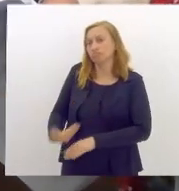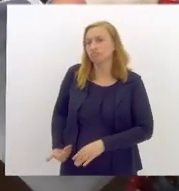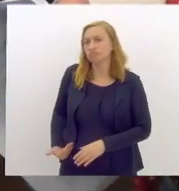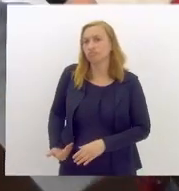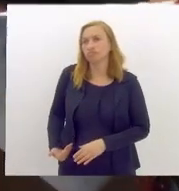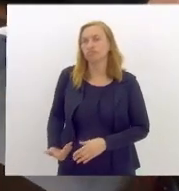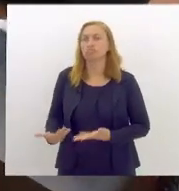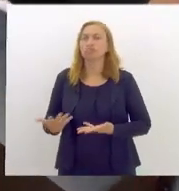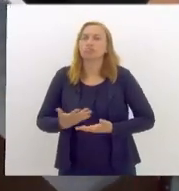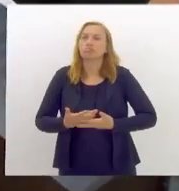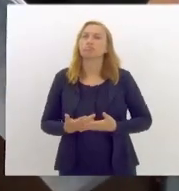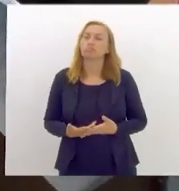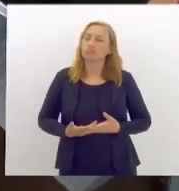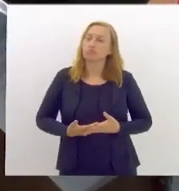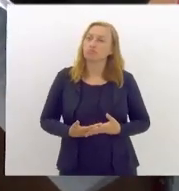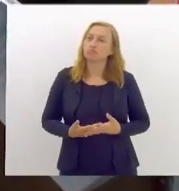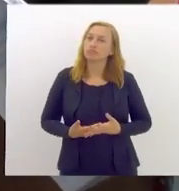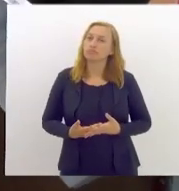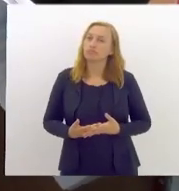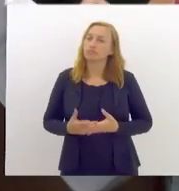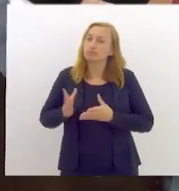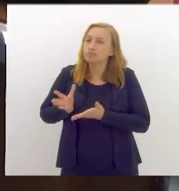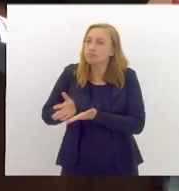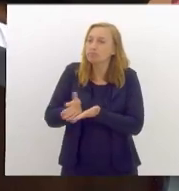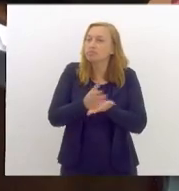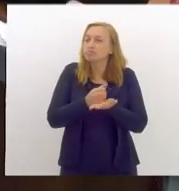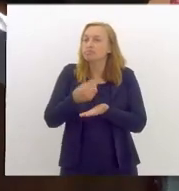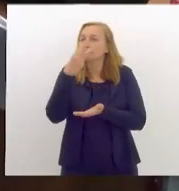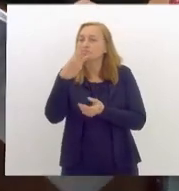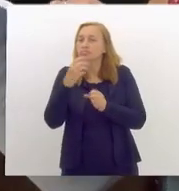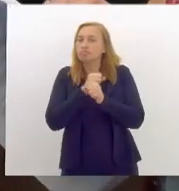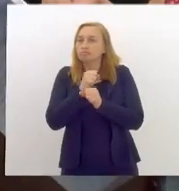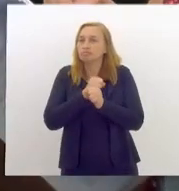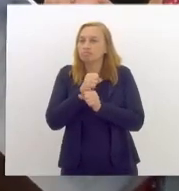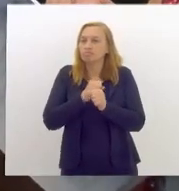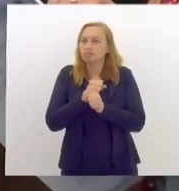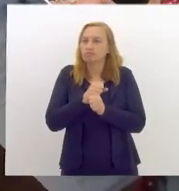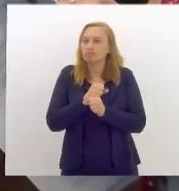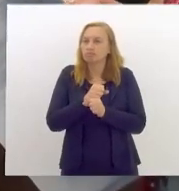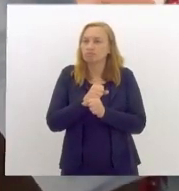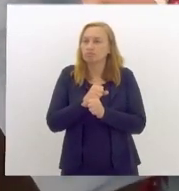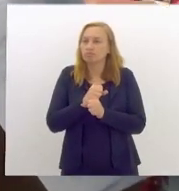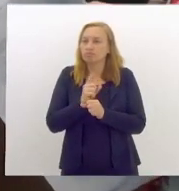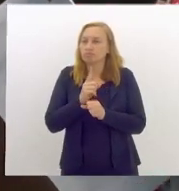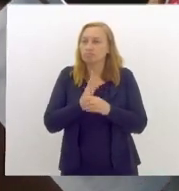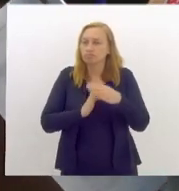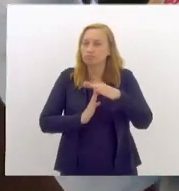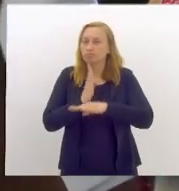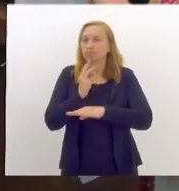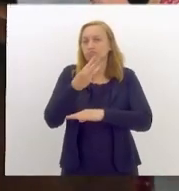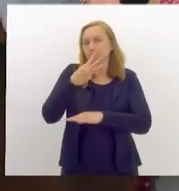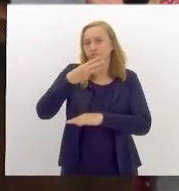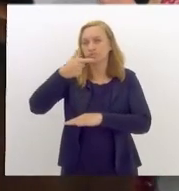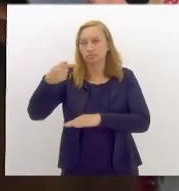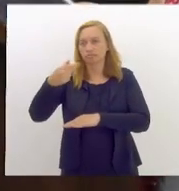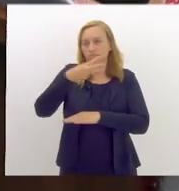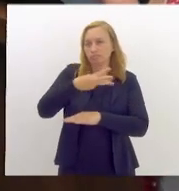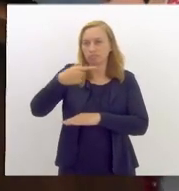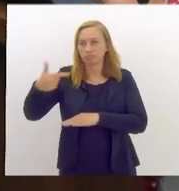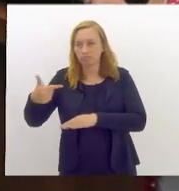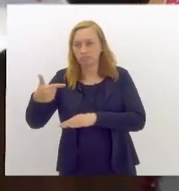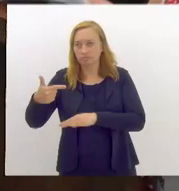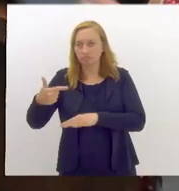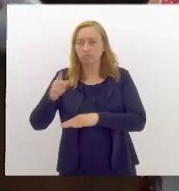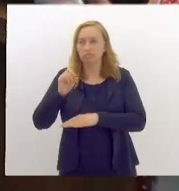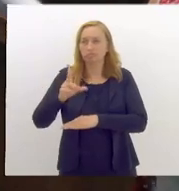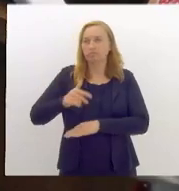a parcimônia do acumulado em três anos não passar 37 32 e no primeiro ano